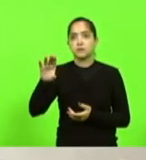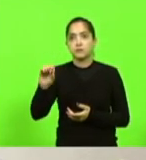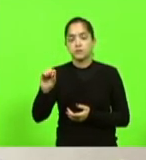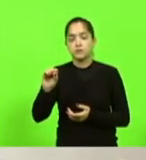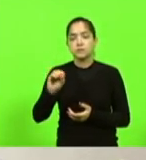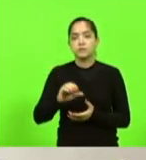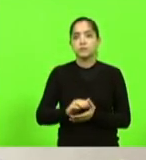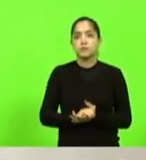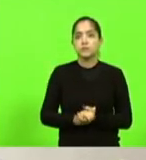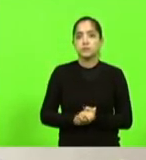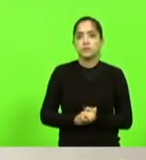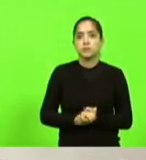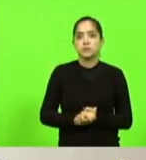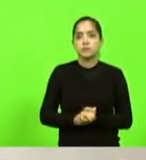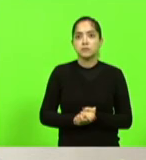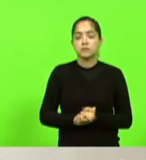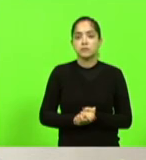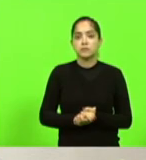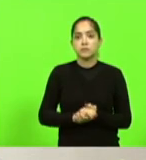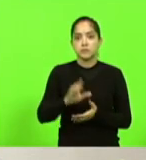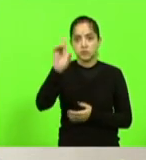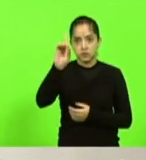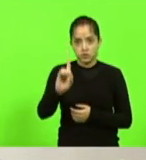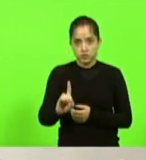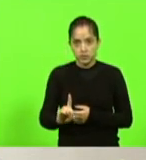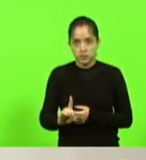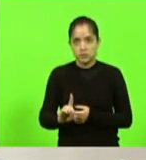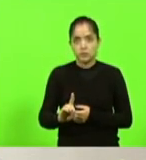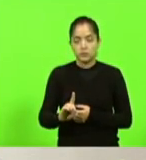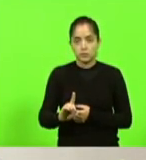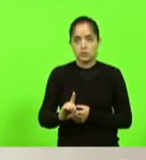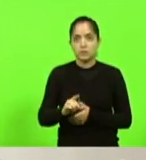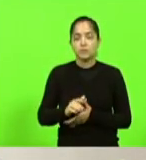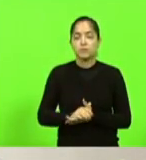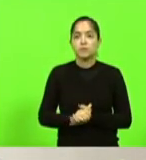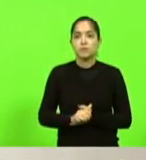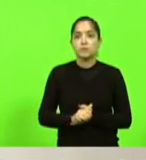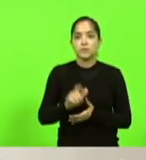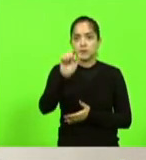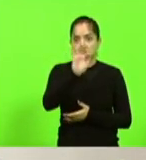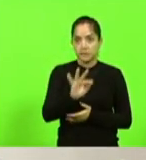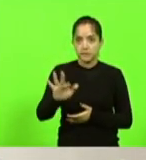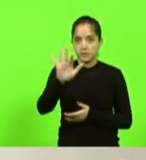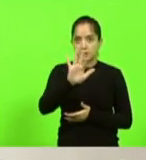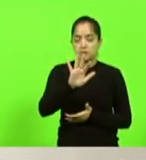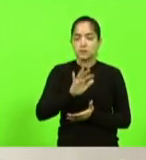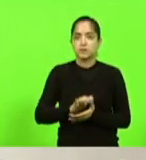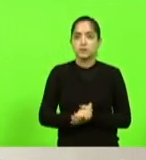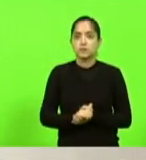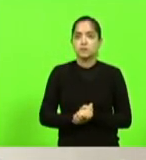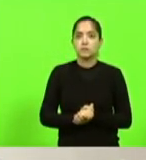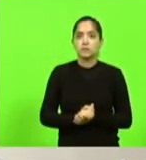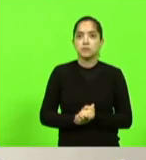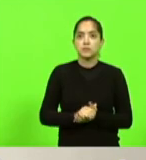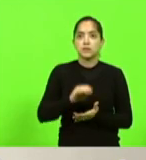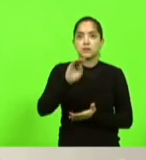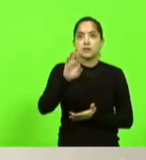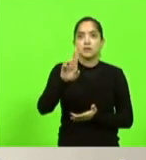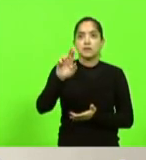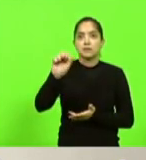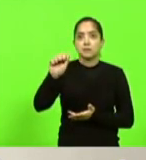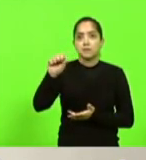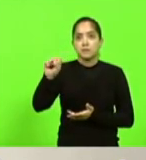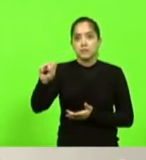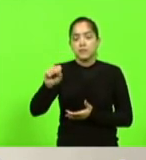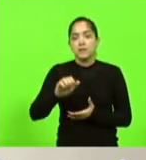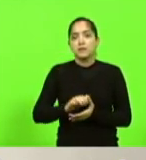Wickman, diretor tesoureiro da Federação, Braz Vieira, diretor